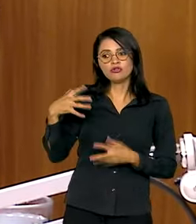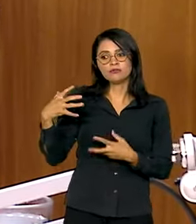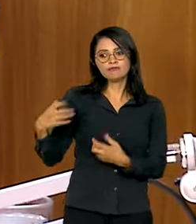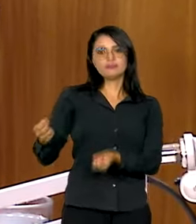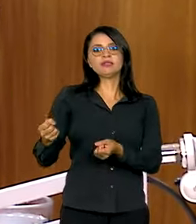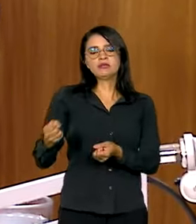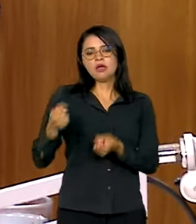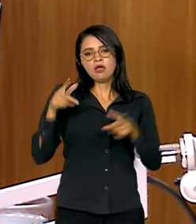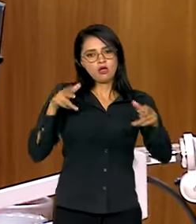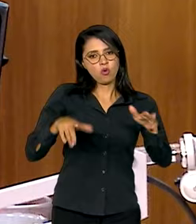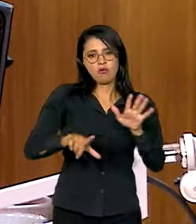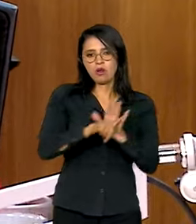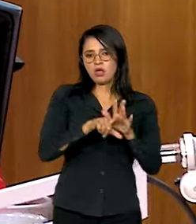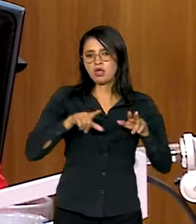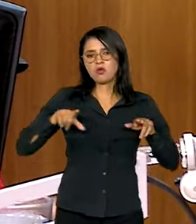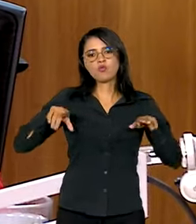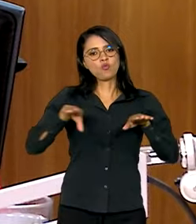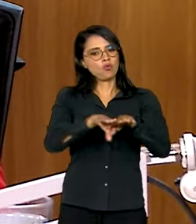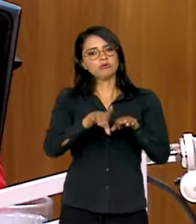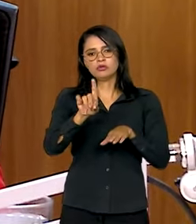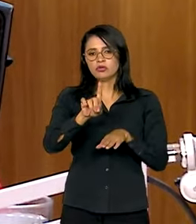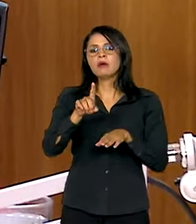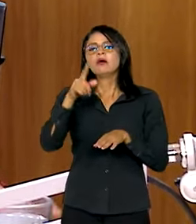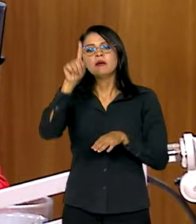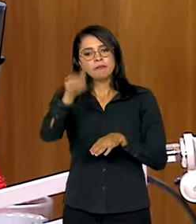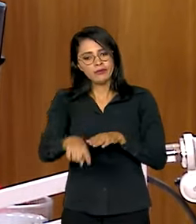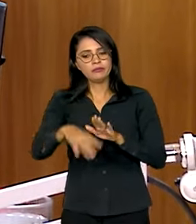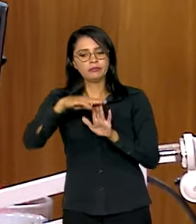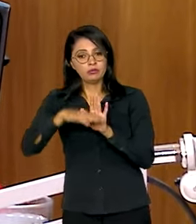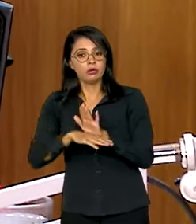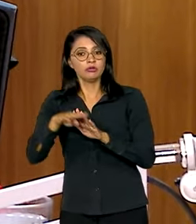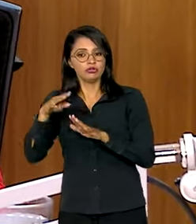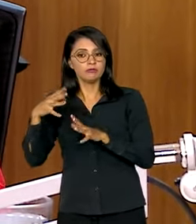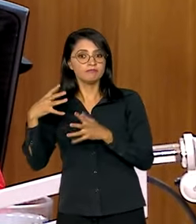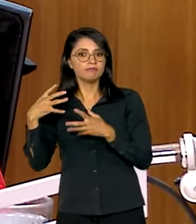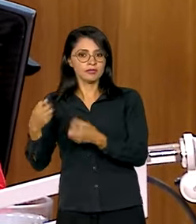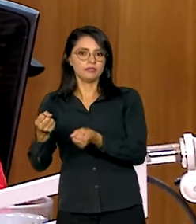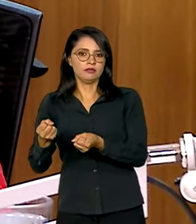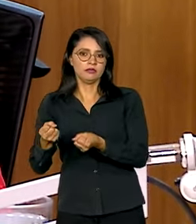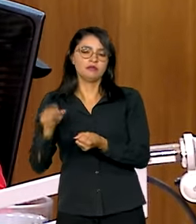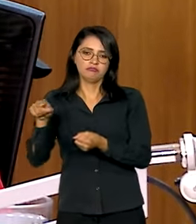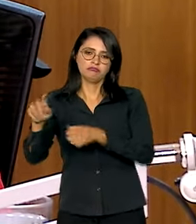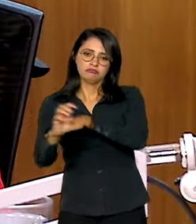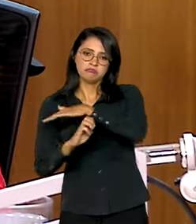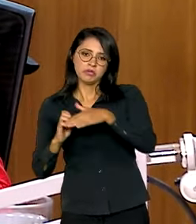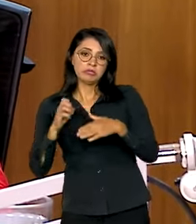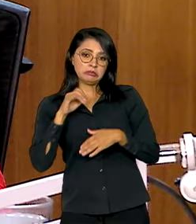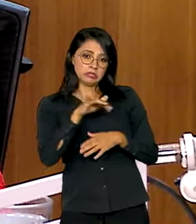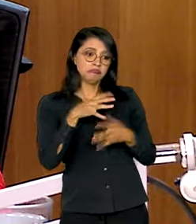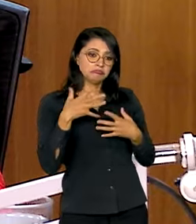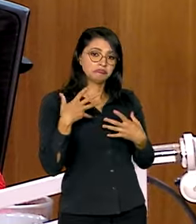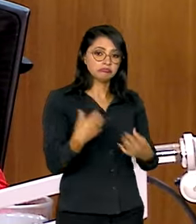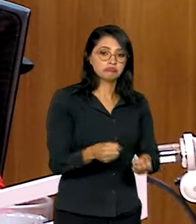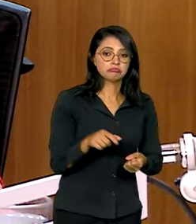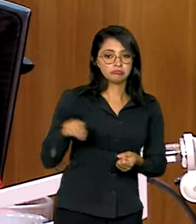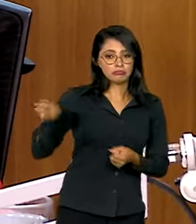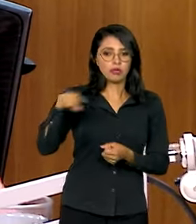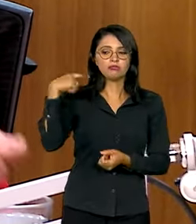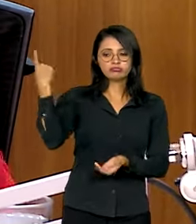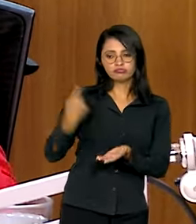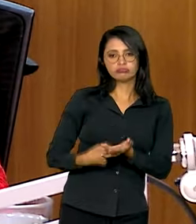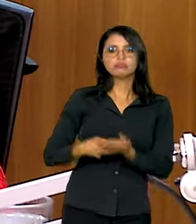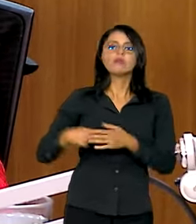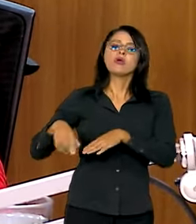à lei da igualdade, mas ele é de adesão. É onde as empresas, ao aderirem, se comprometem com a